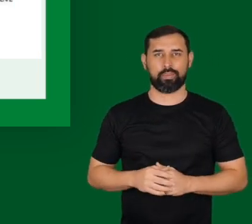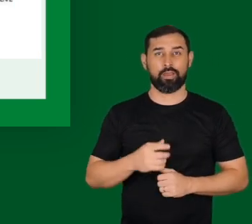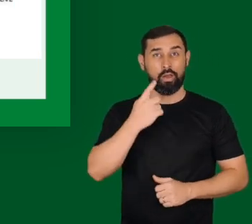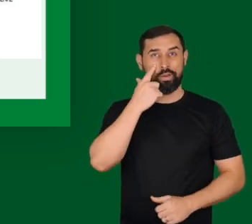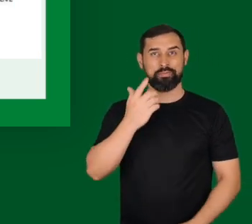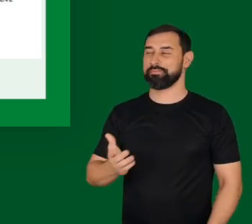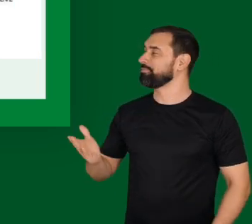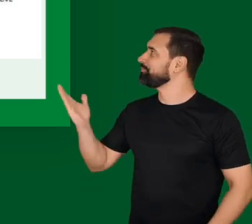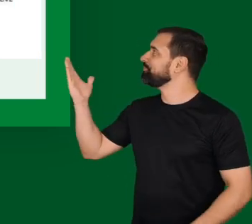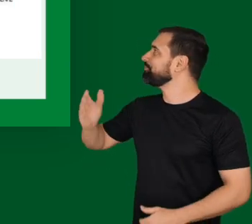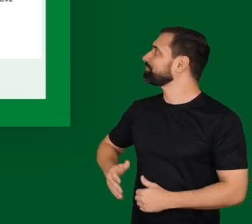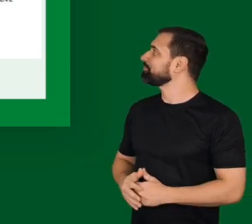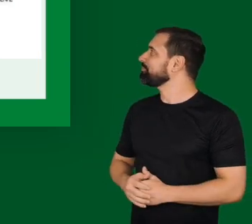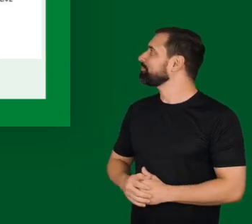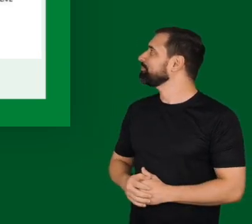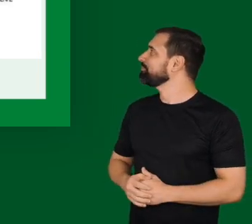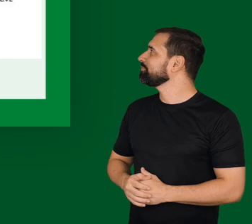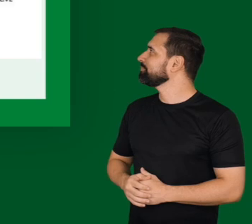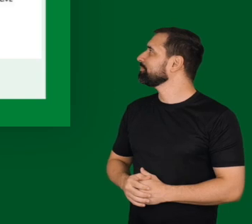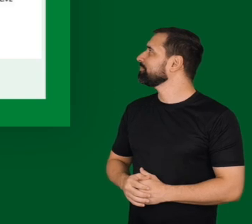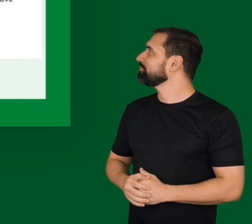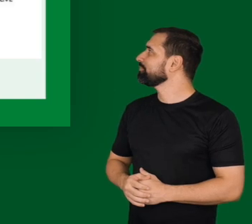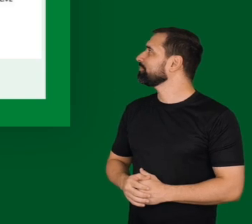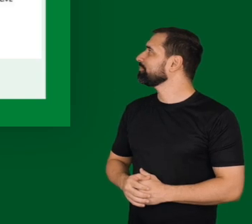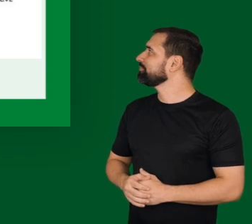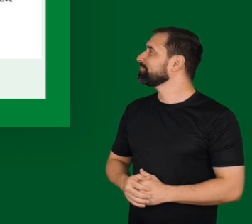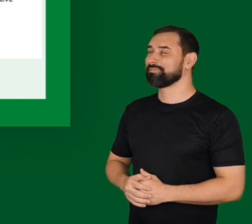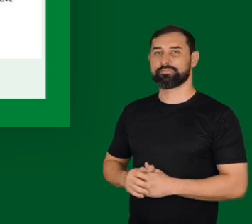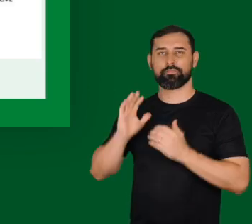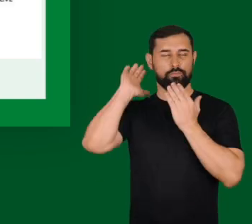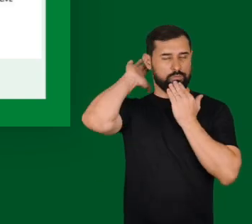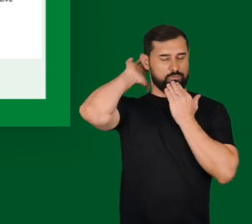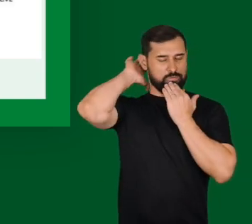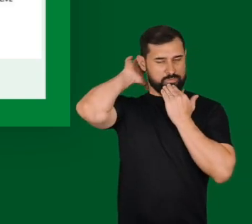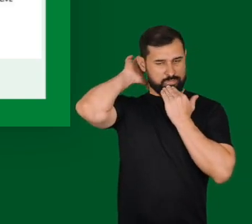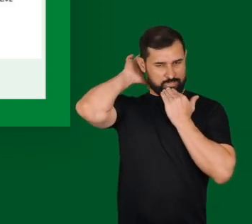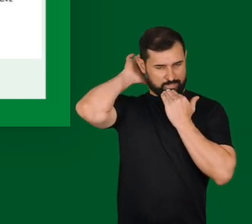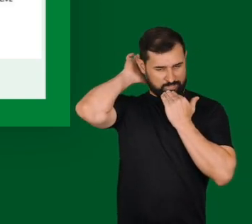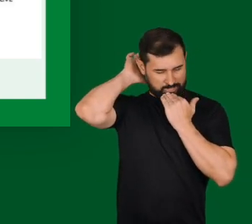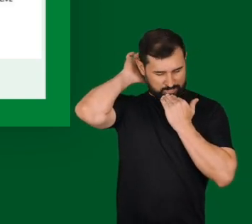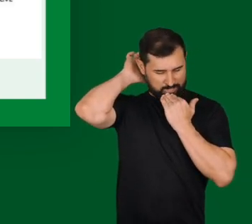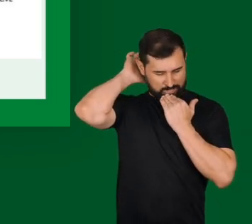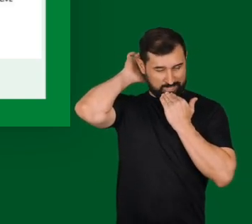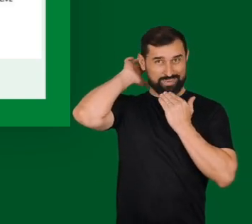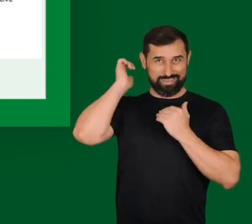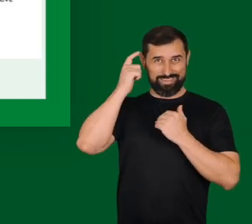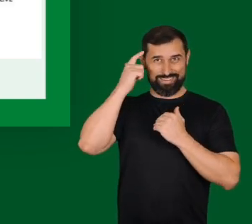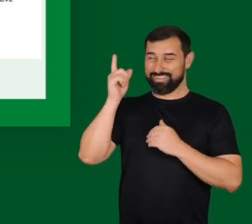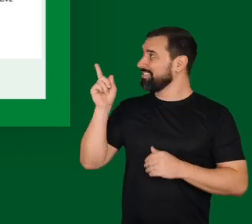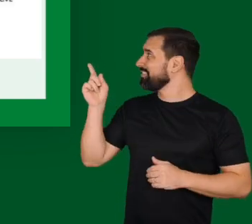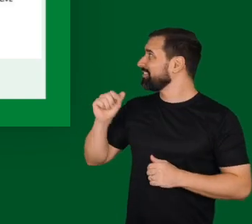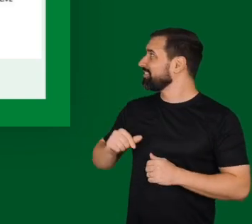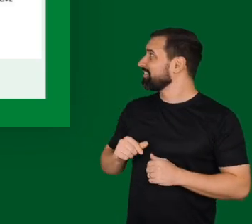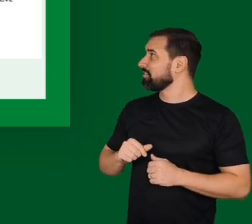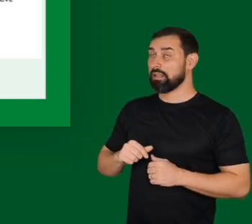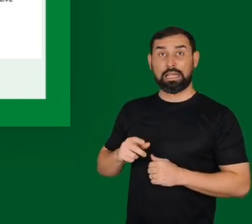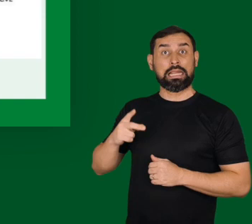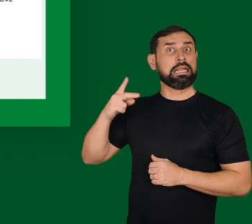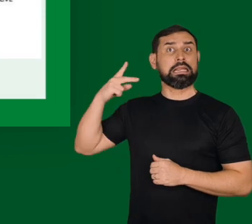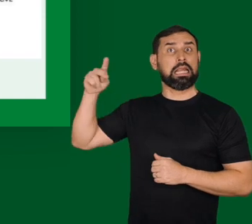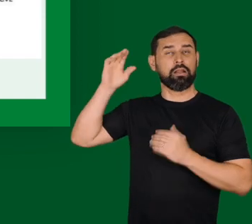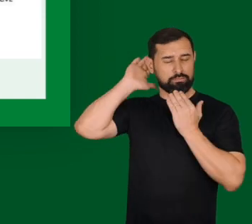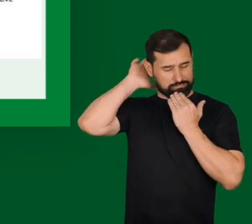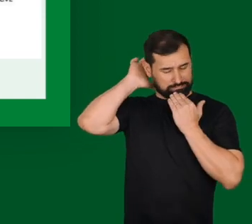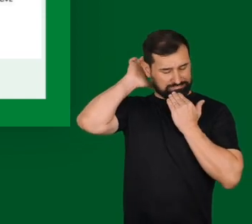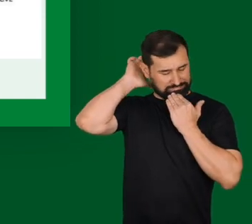para a gente lembrar aqui, né, o Brobzinski é quando você faz a flexão do crânio e numa